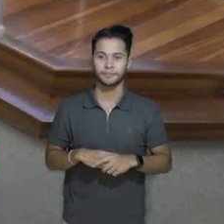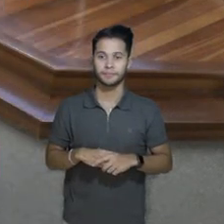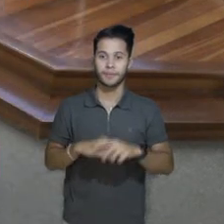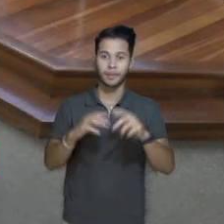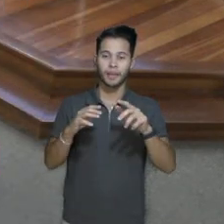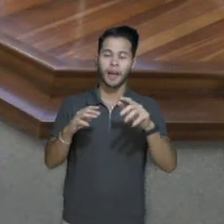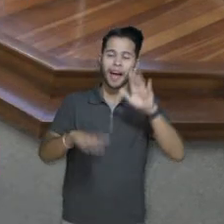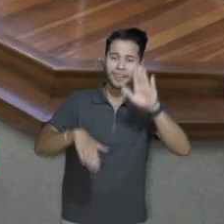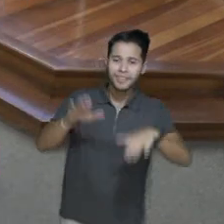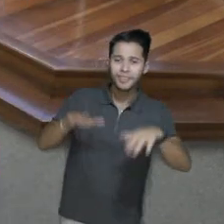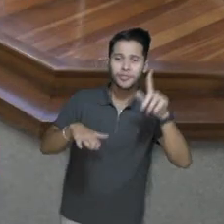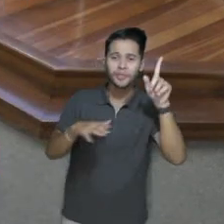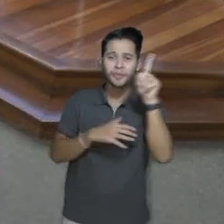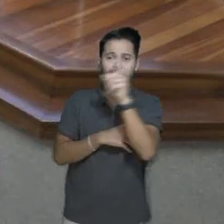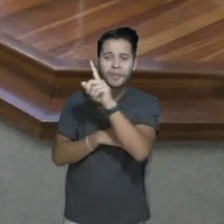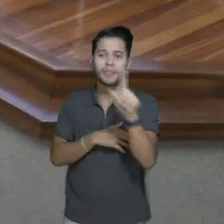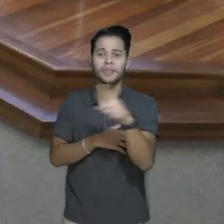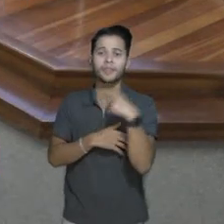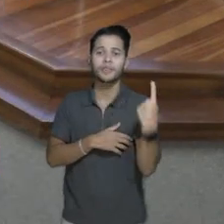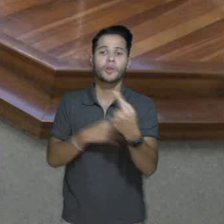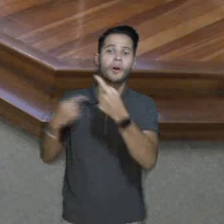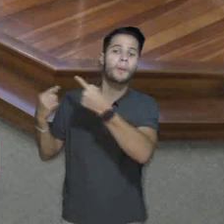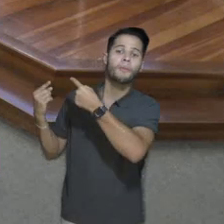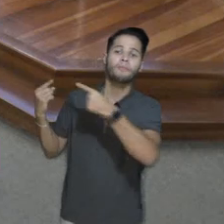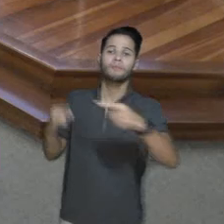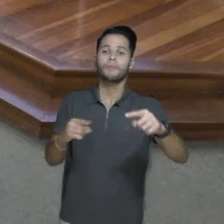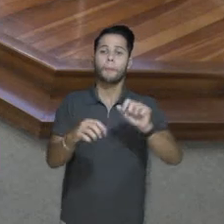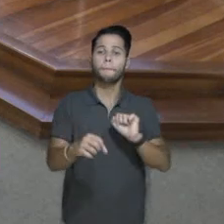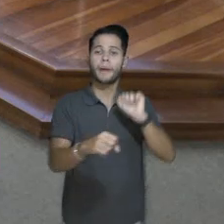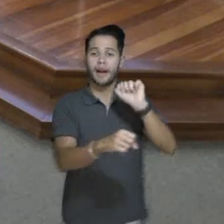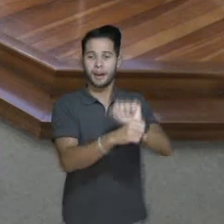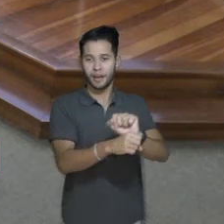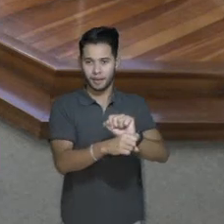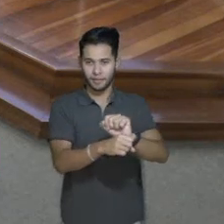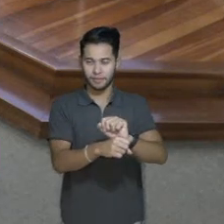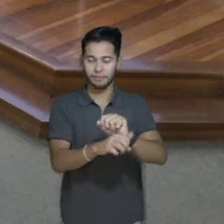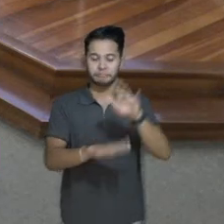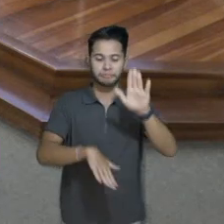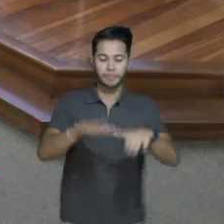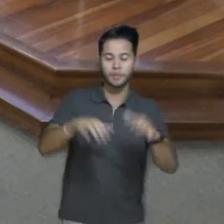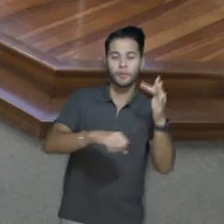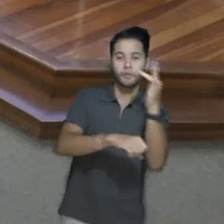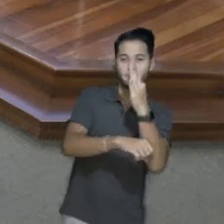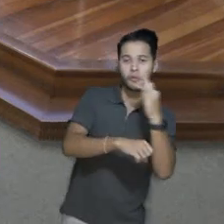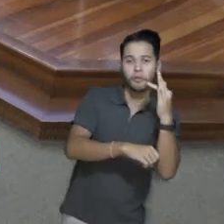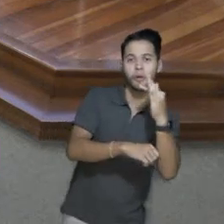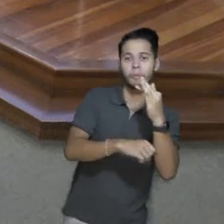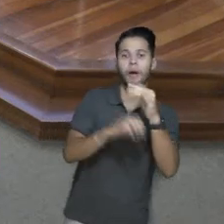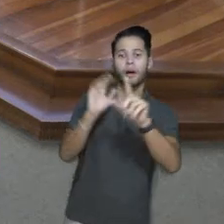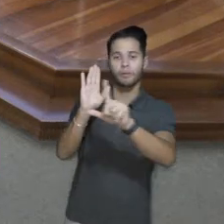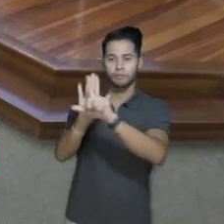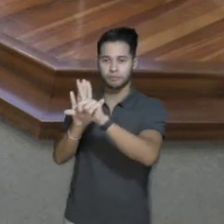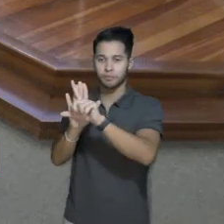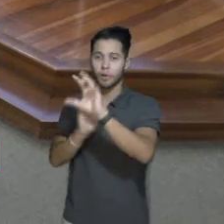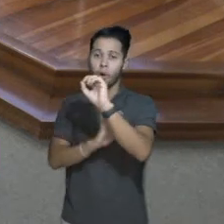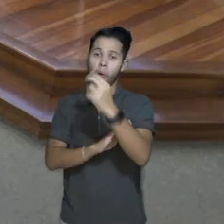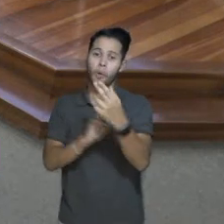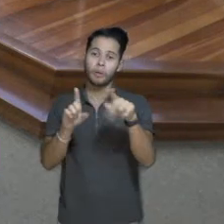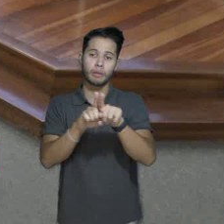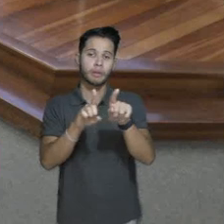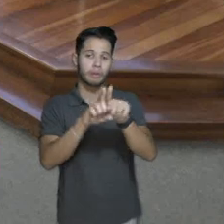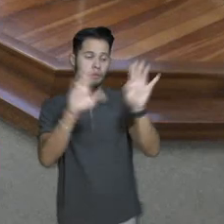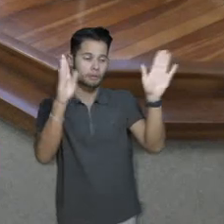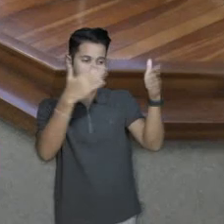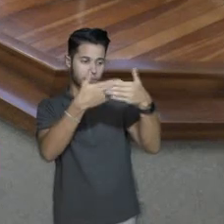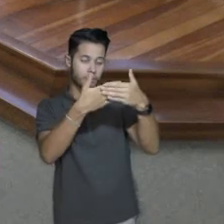interferir diretamente nessa discricionaridade às vezes até formal legal e às vezes obscura mas é